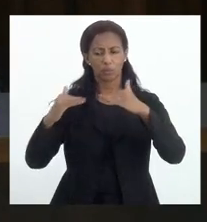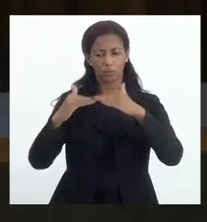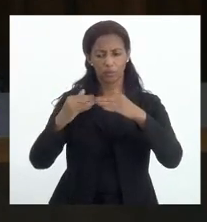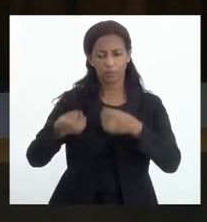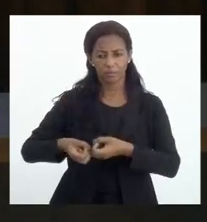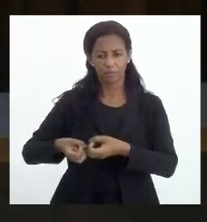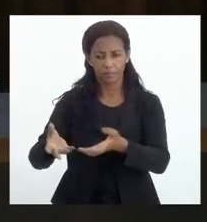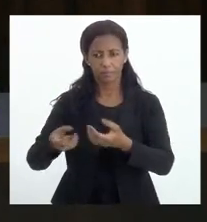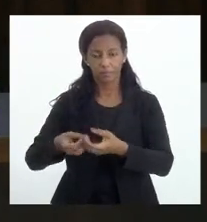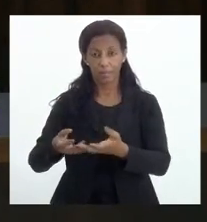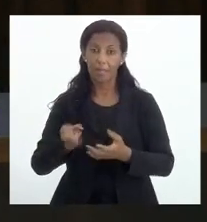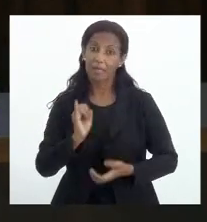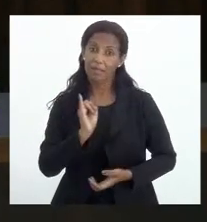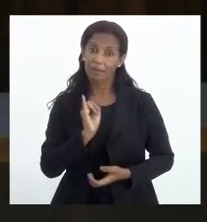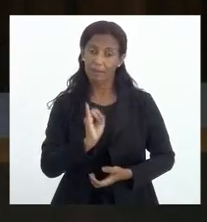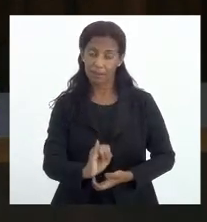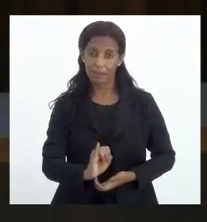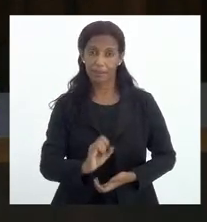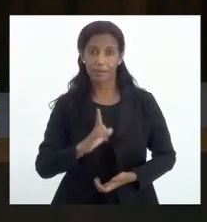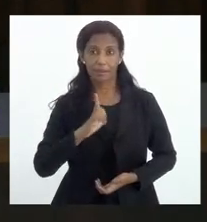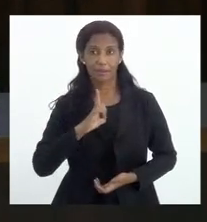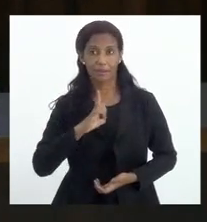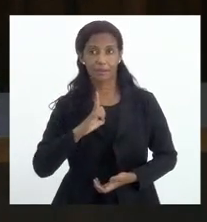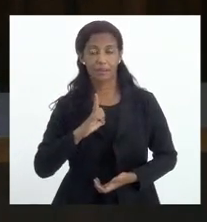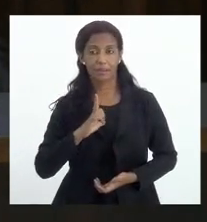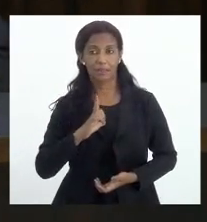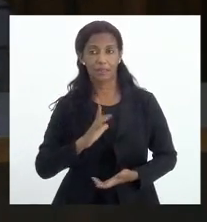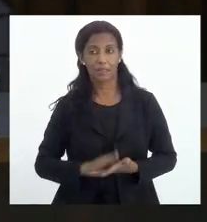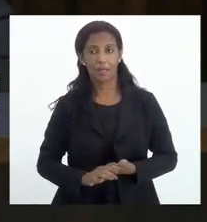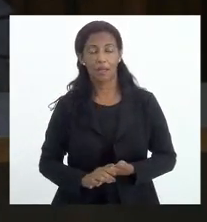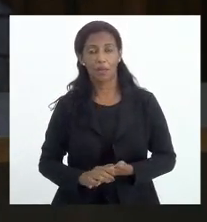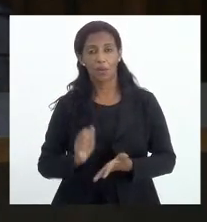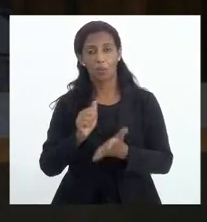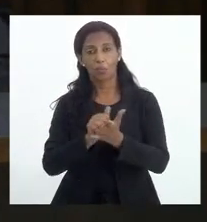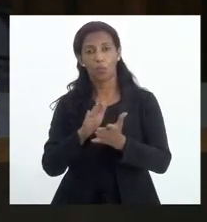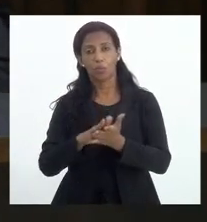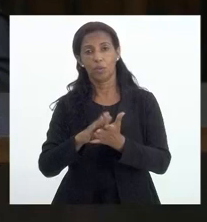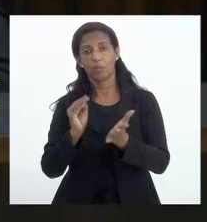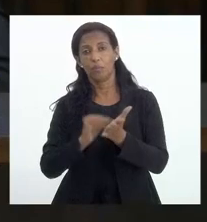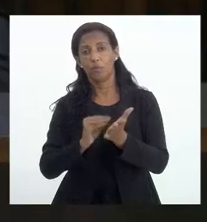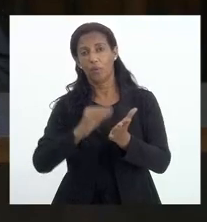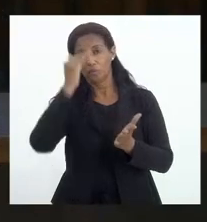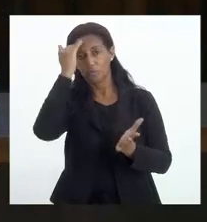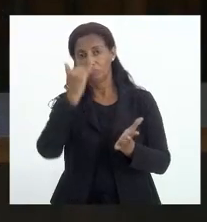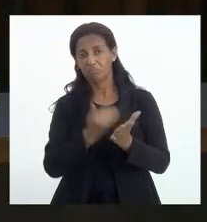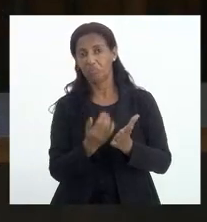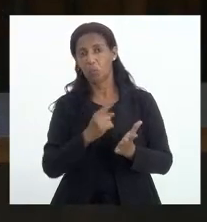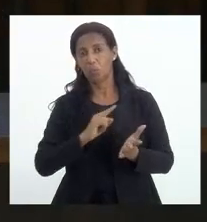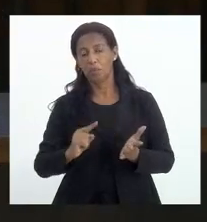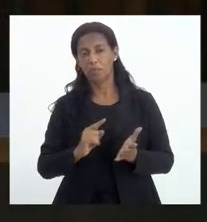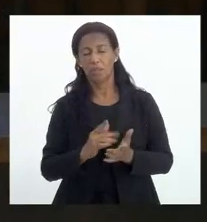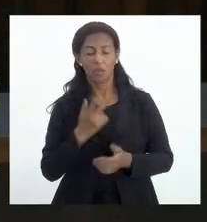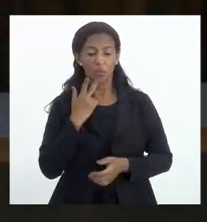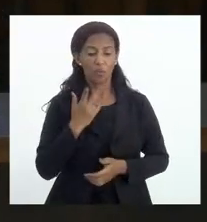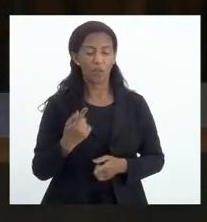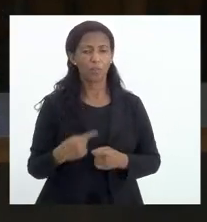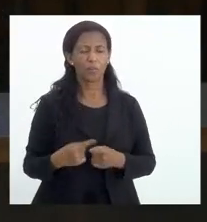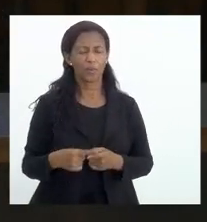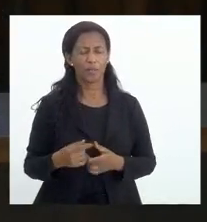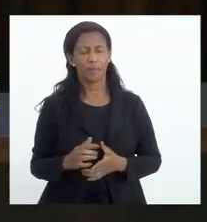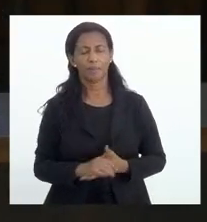gastos se houver uma sanção por descumprimento do teto de gastos. Eu falo isso